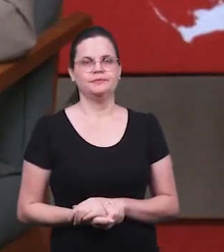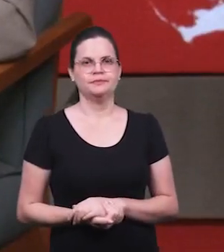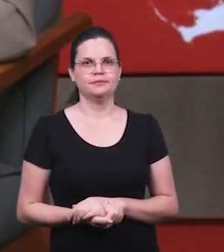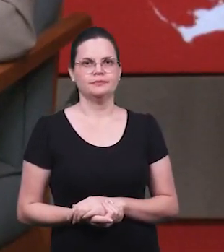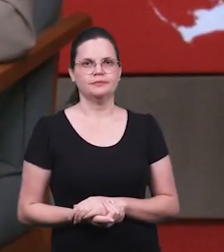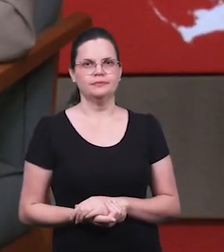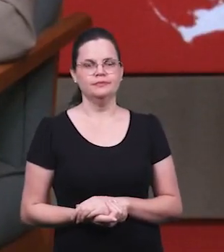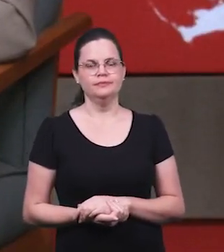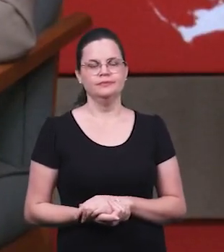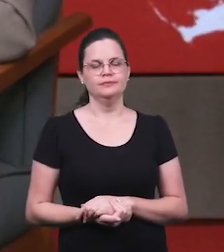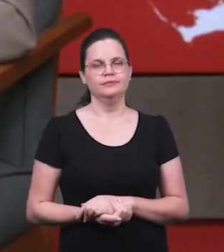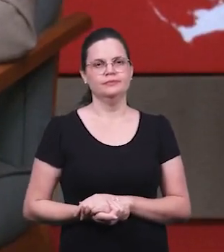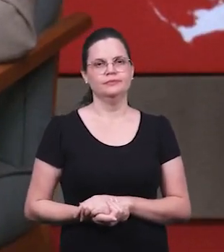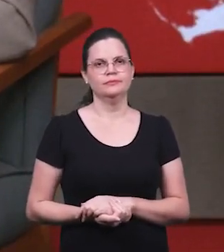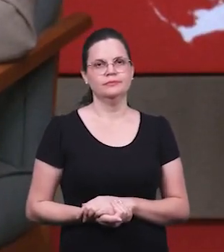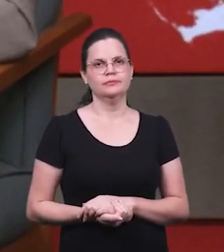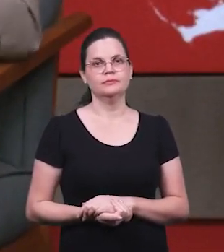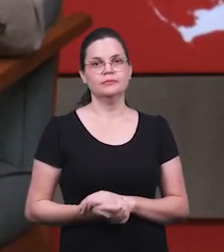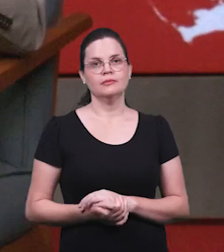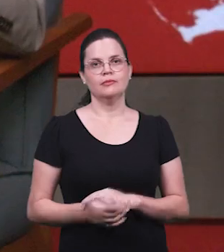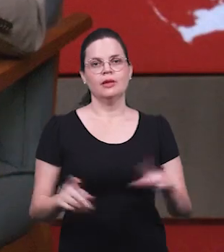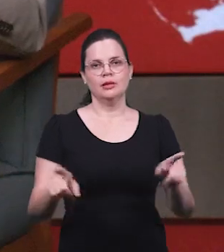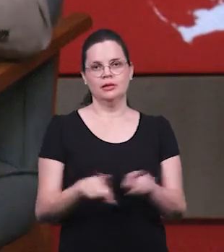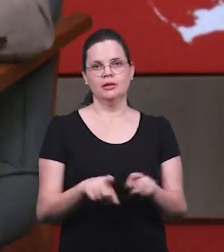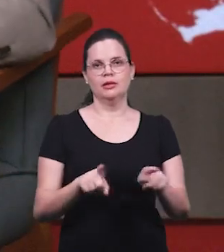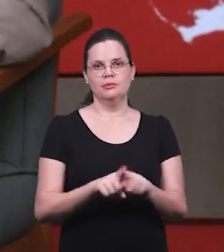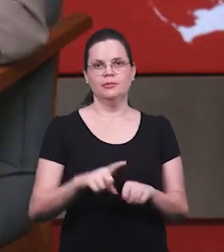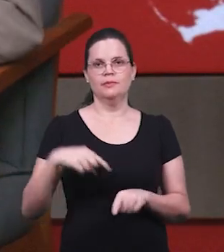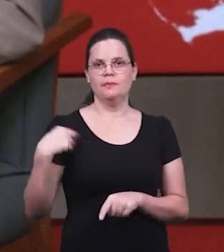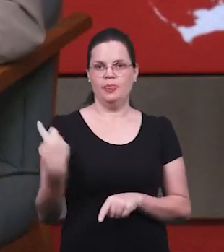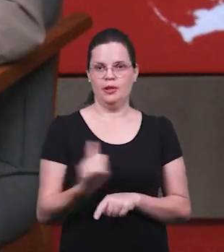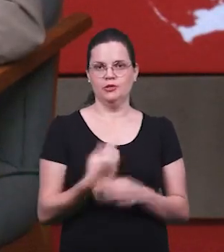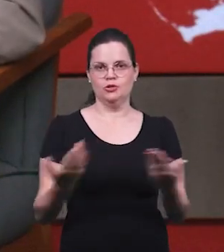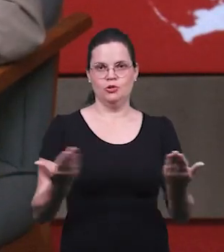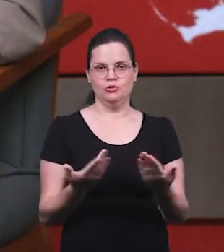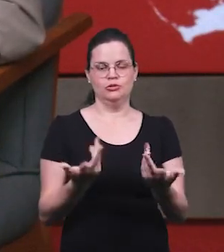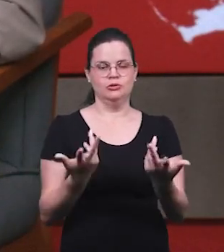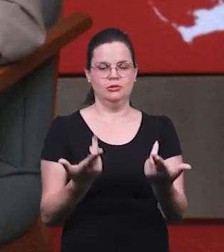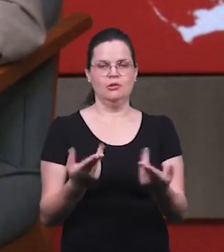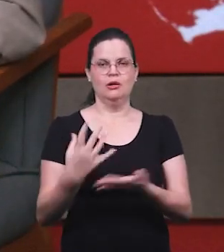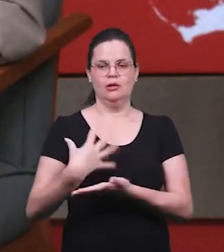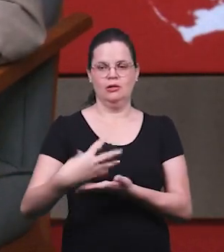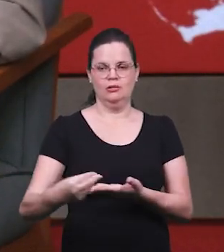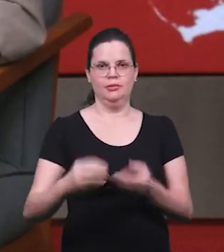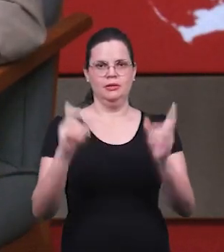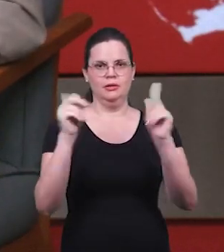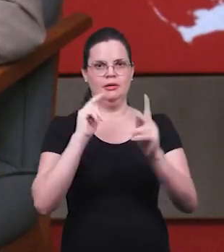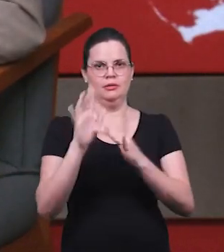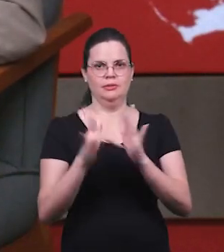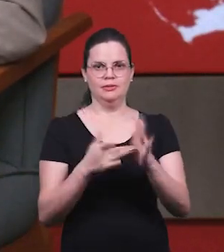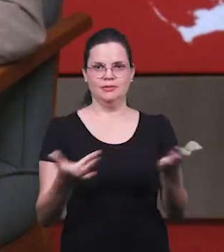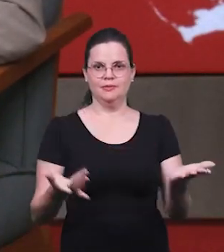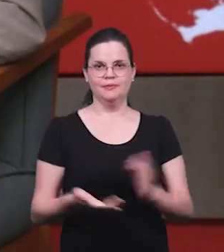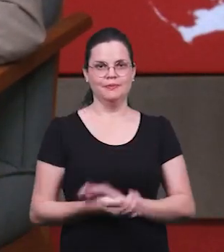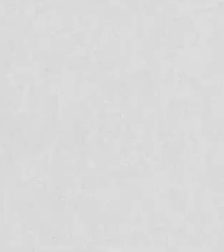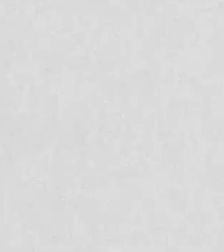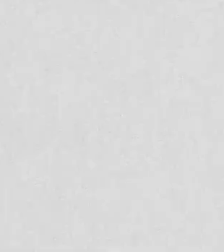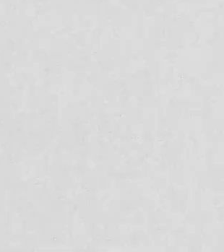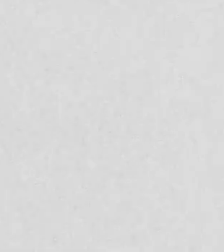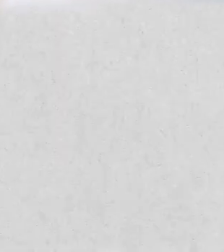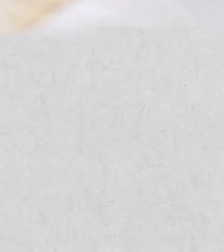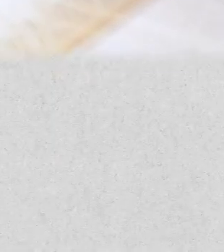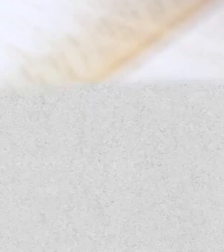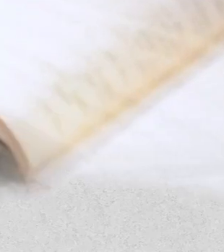capítulo 28 para a igreja primitiva e que também para nós hoje. A paz do Senhor a todos.